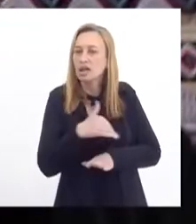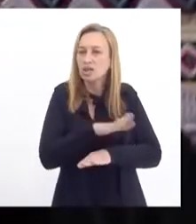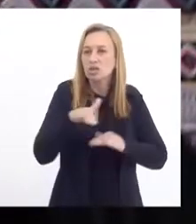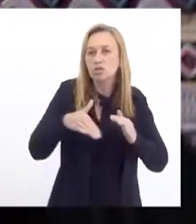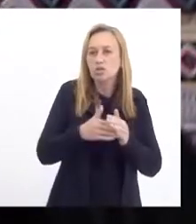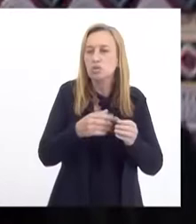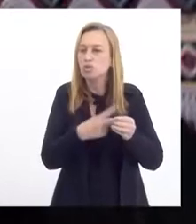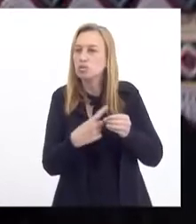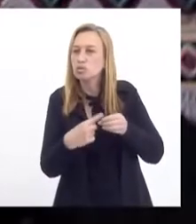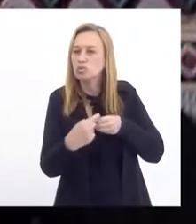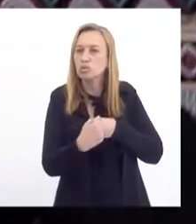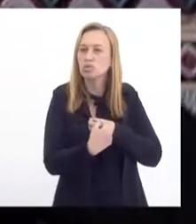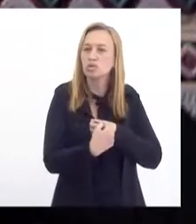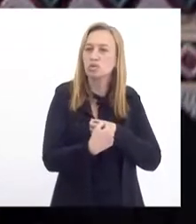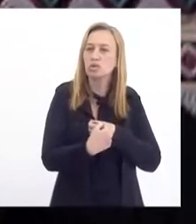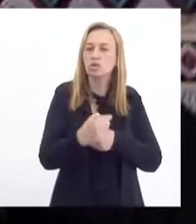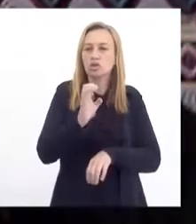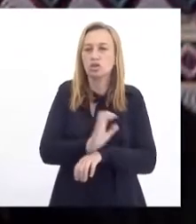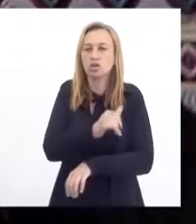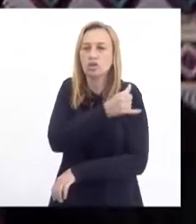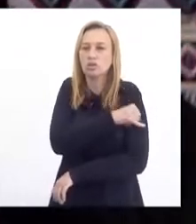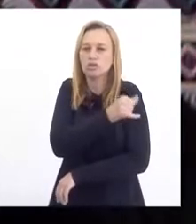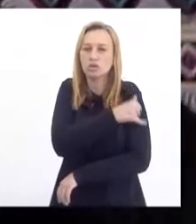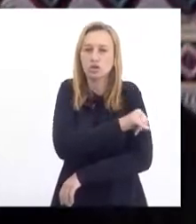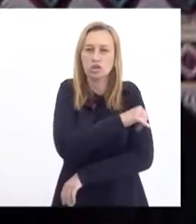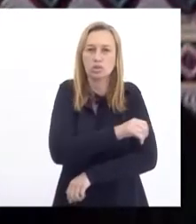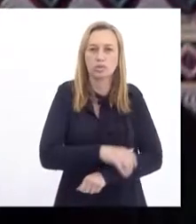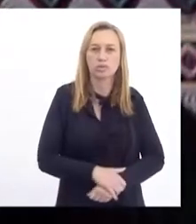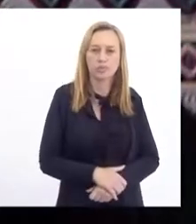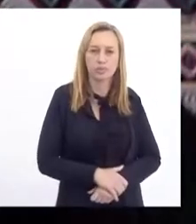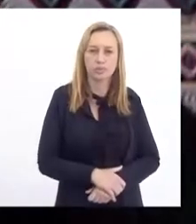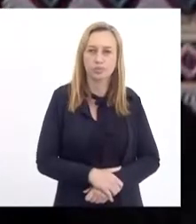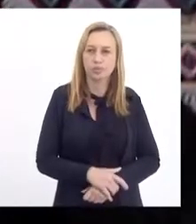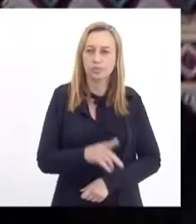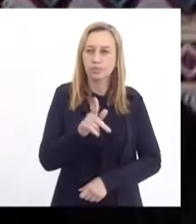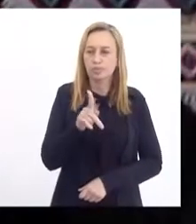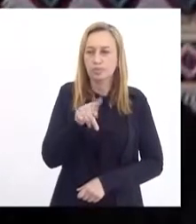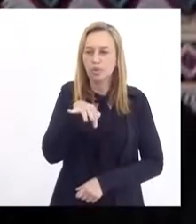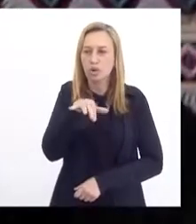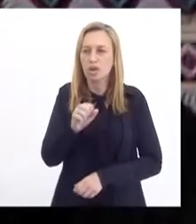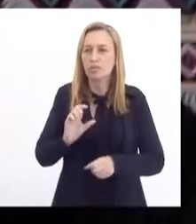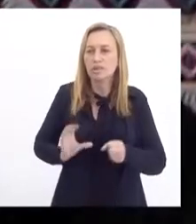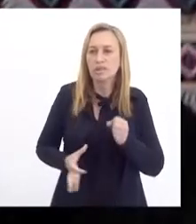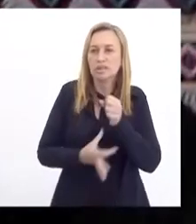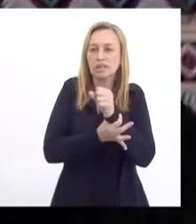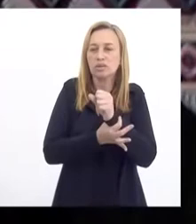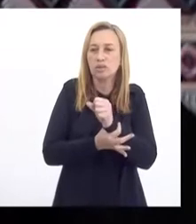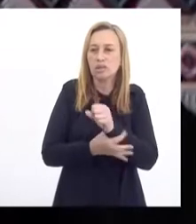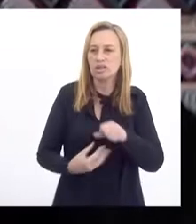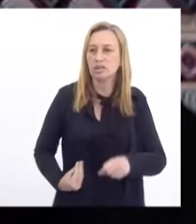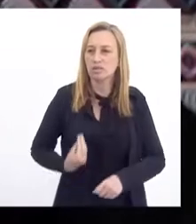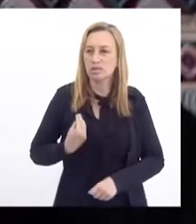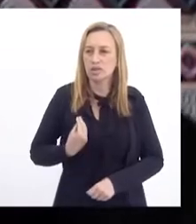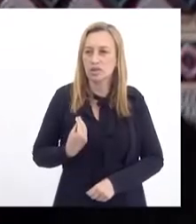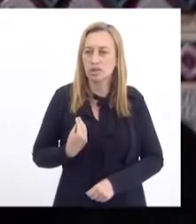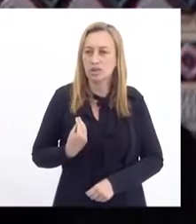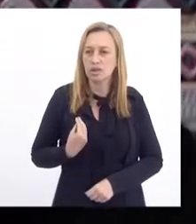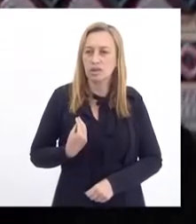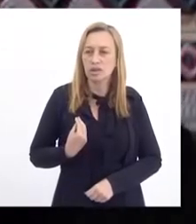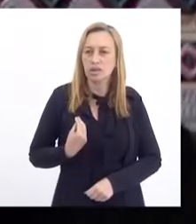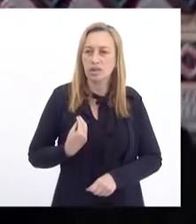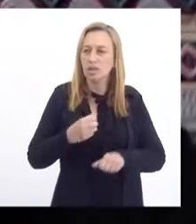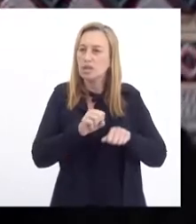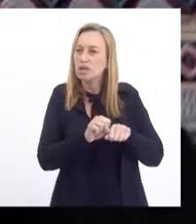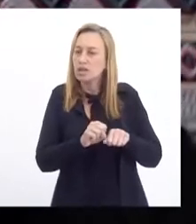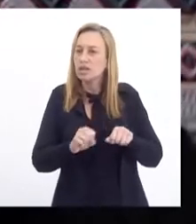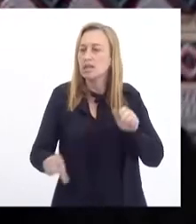os municípios, no âmbito do Estado do Rio de Janeiro, o programa Segurança Presente. Considerando a